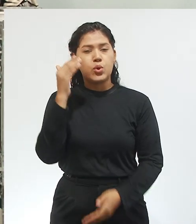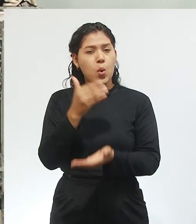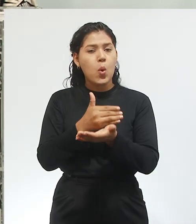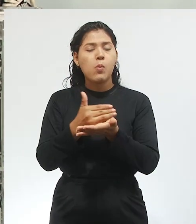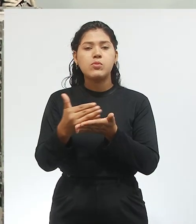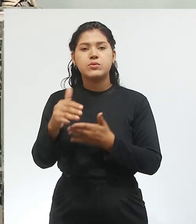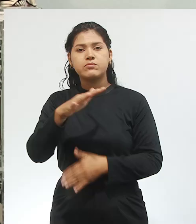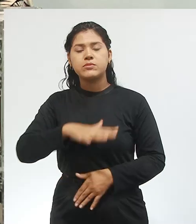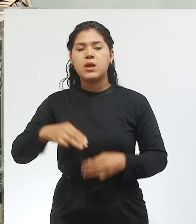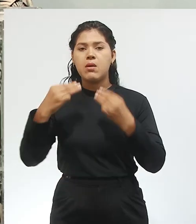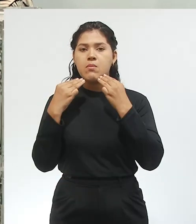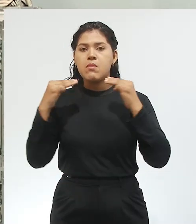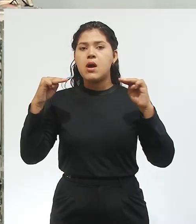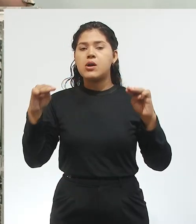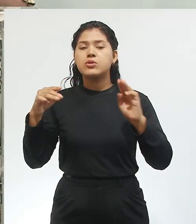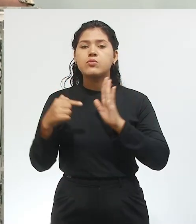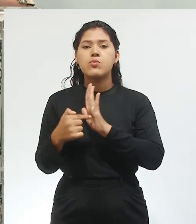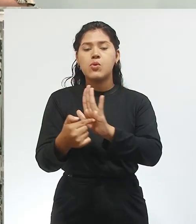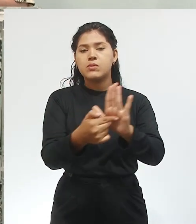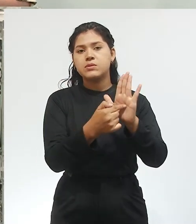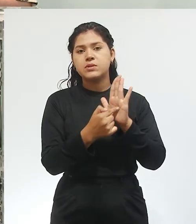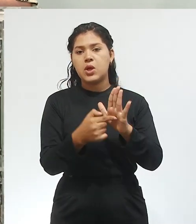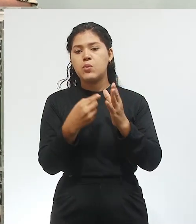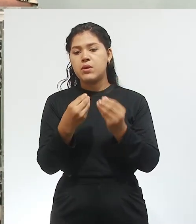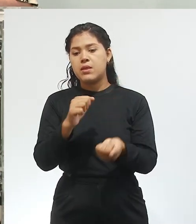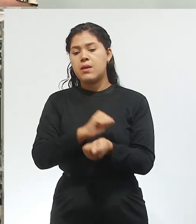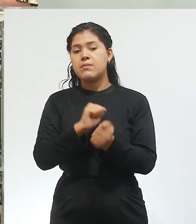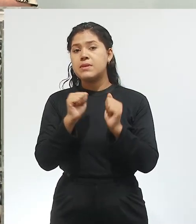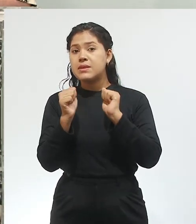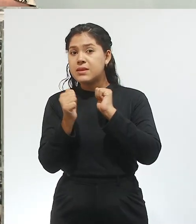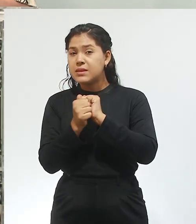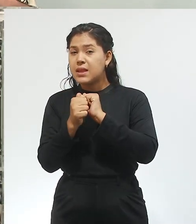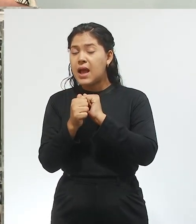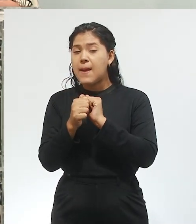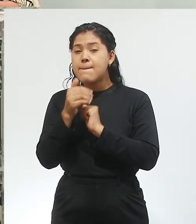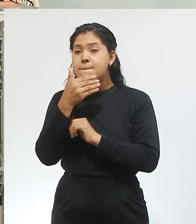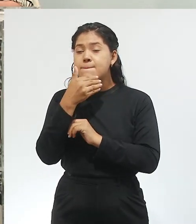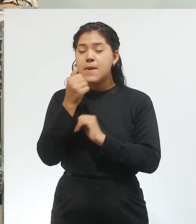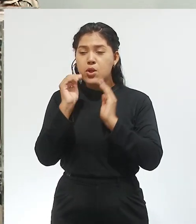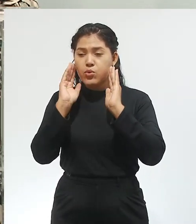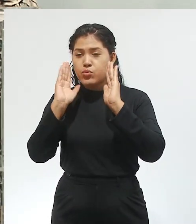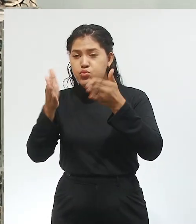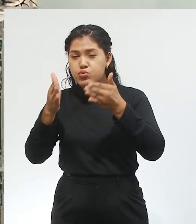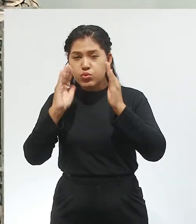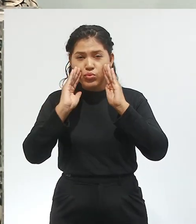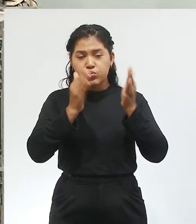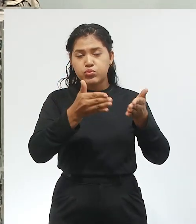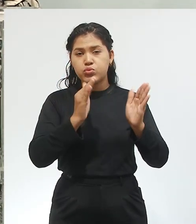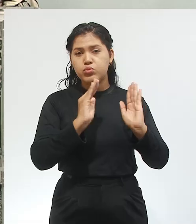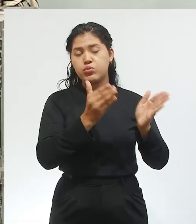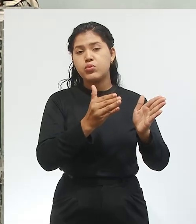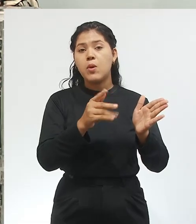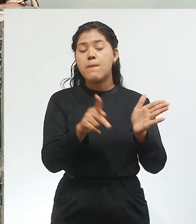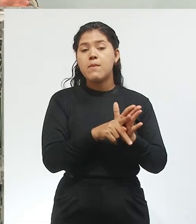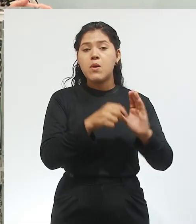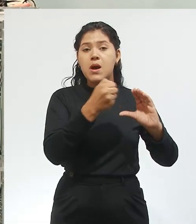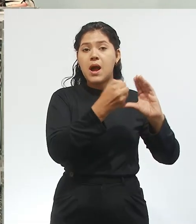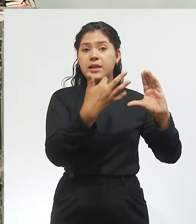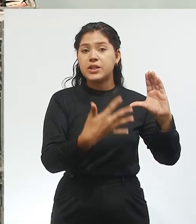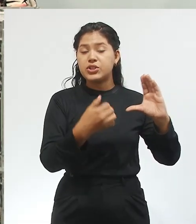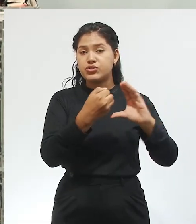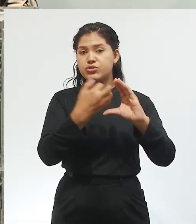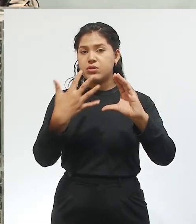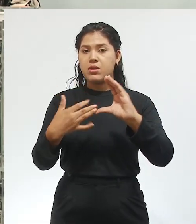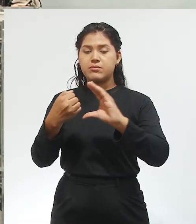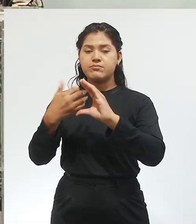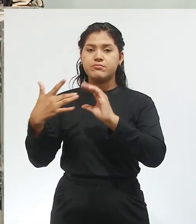do marketing, que são formas de você traçar estratégias verificando cada característica daquilo que